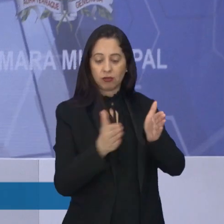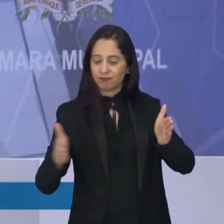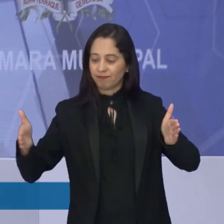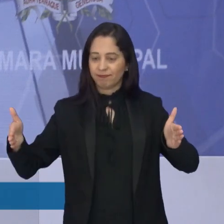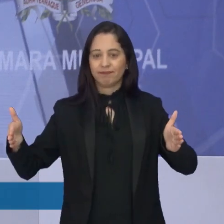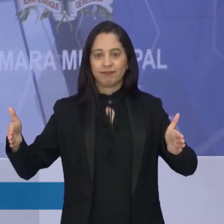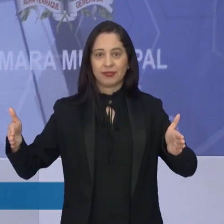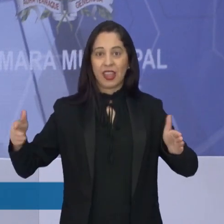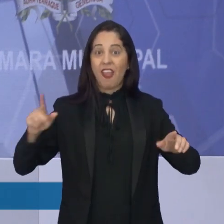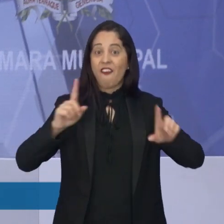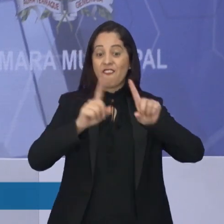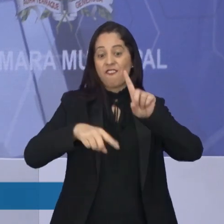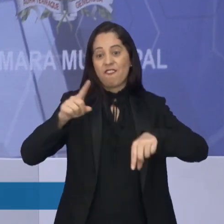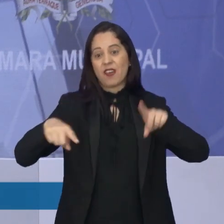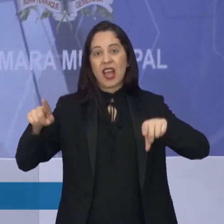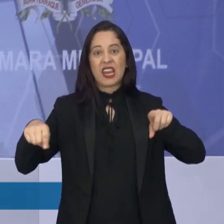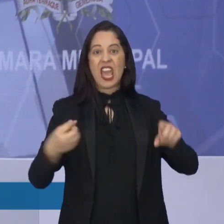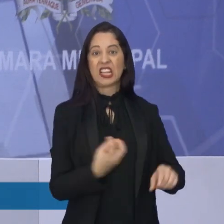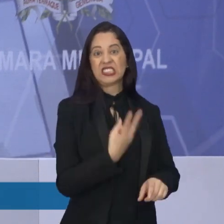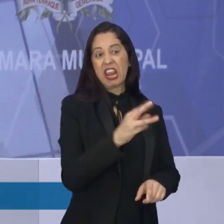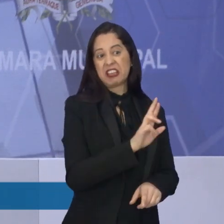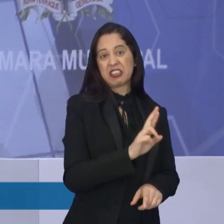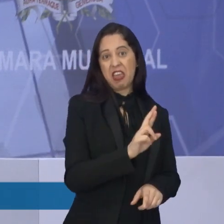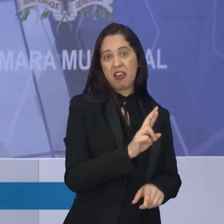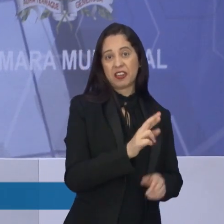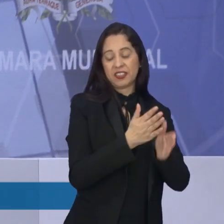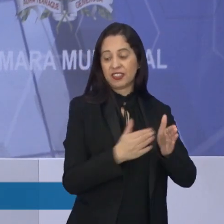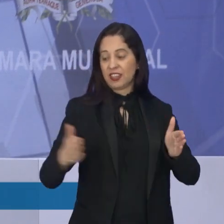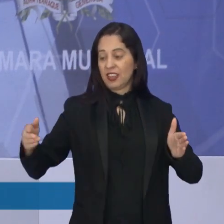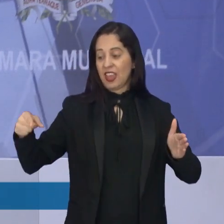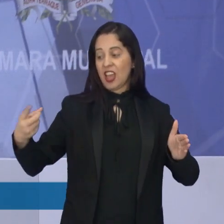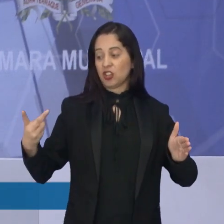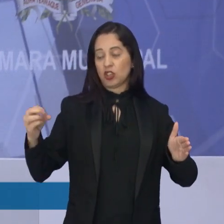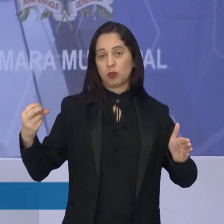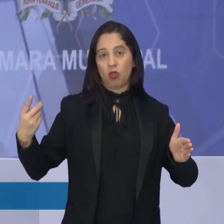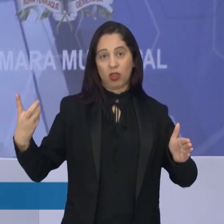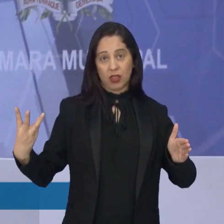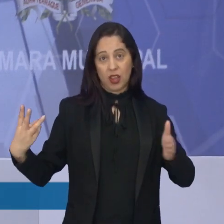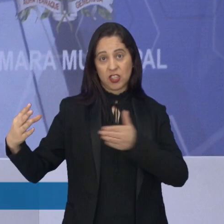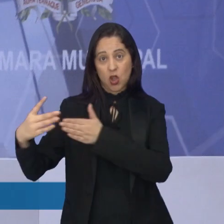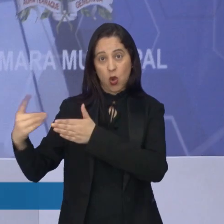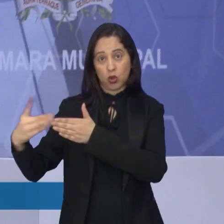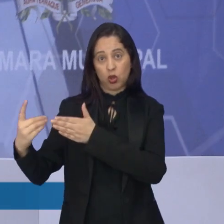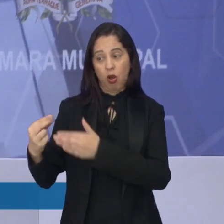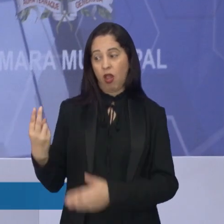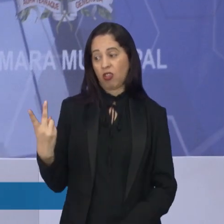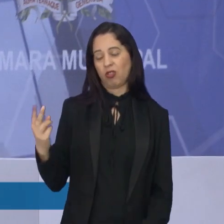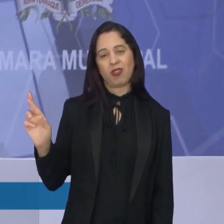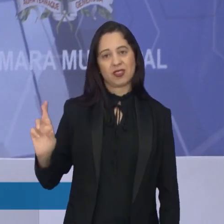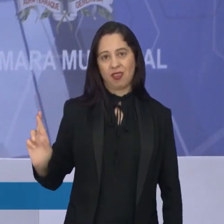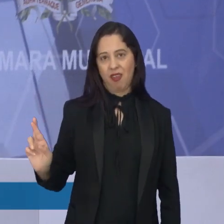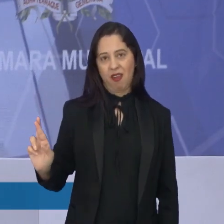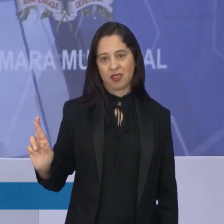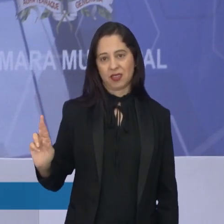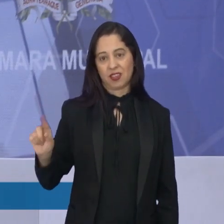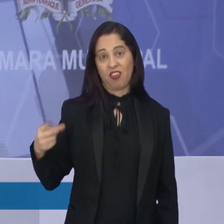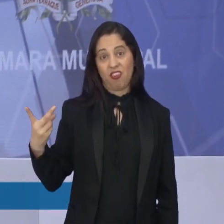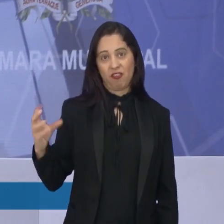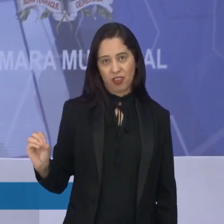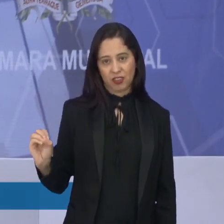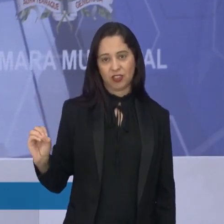2003 valia R$ 3,00 e o dólar médio de 2013 valia R$ 2,20.